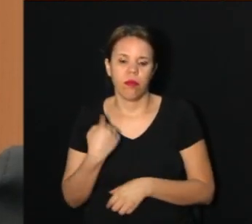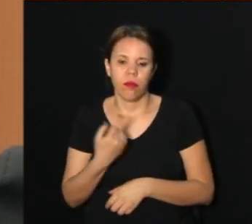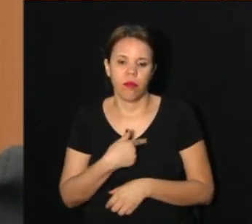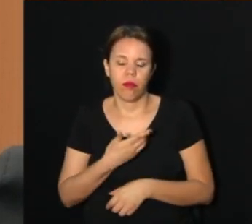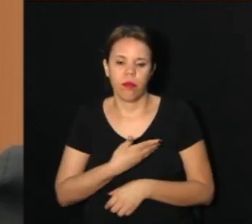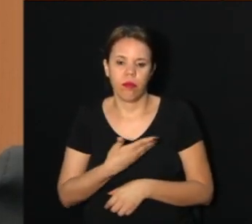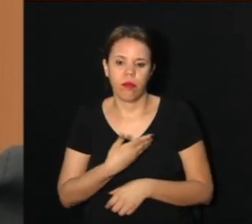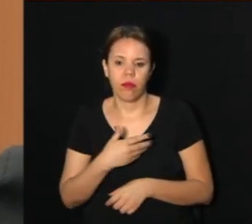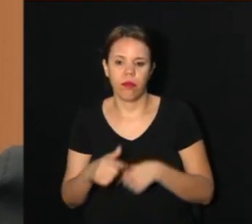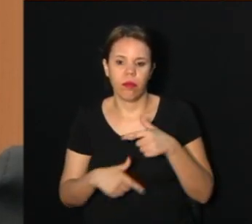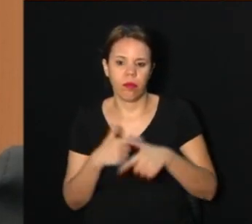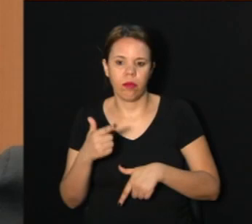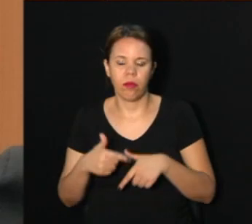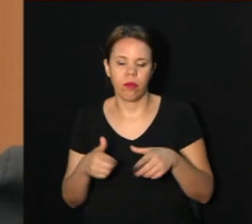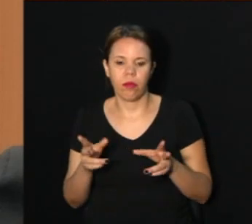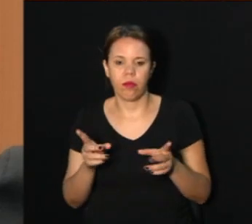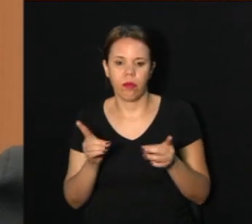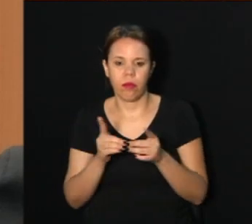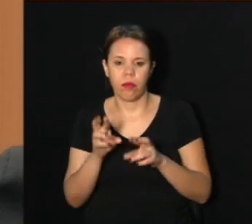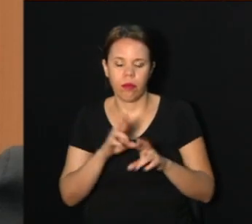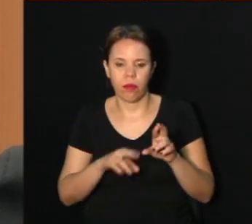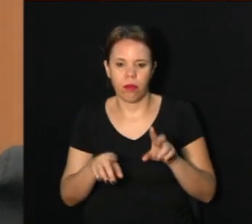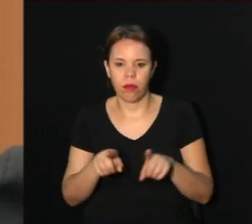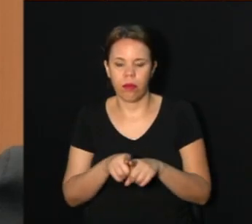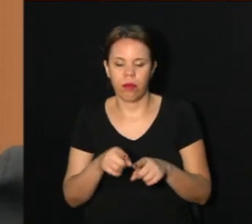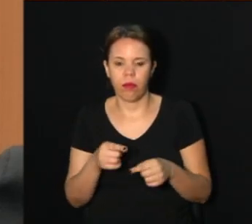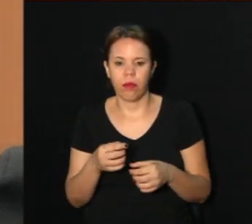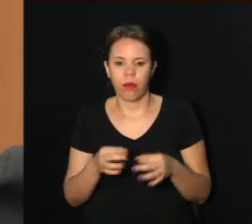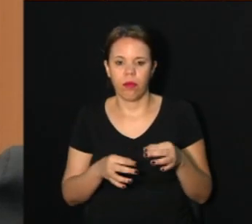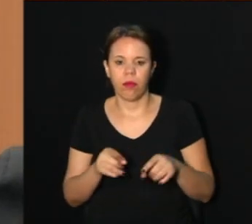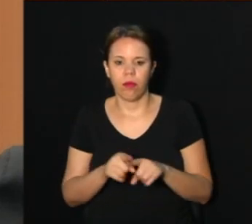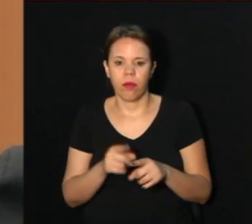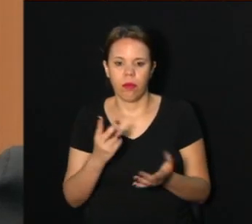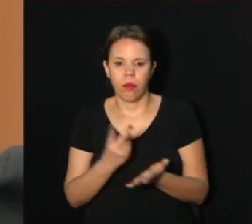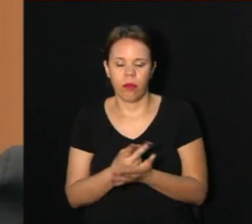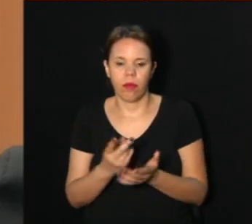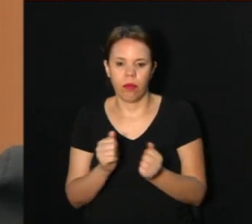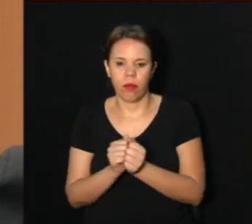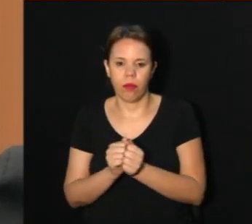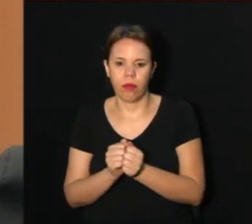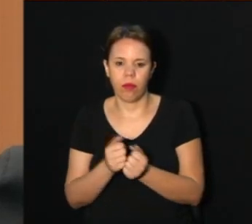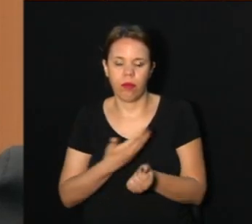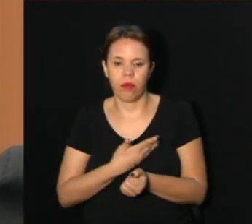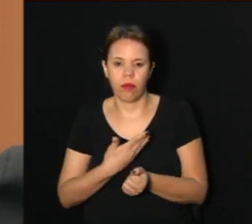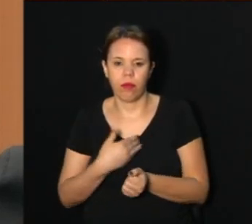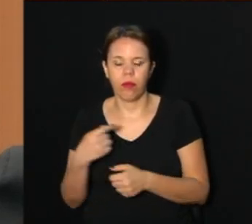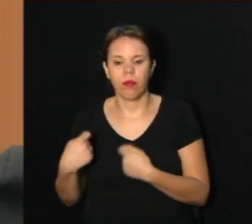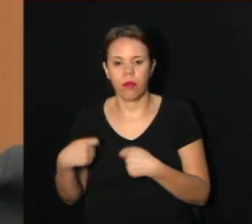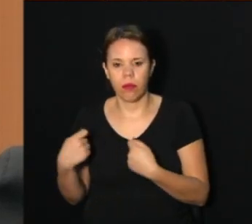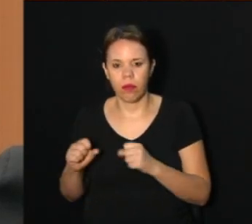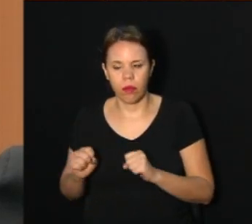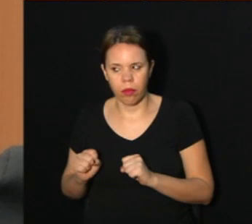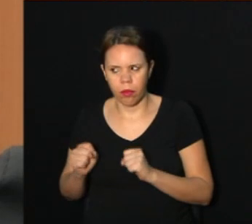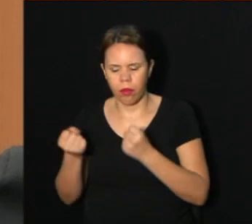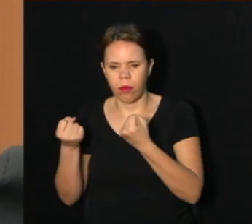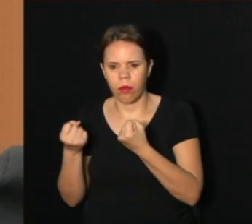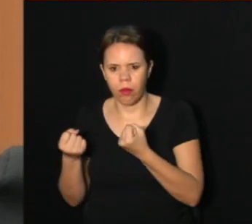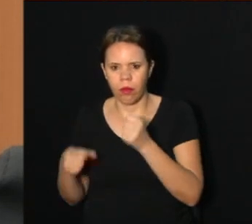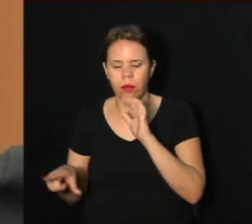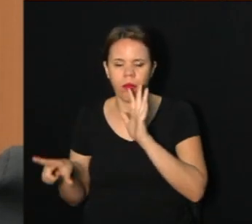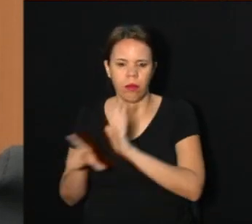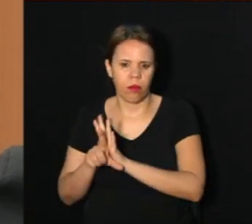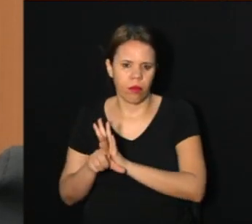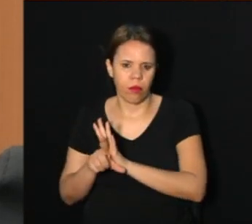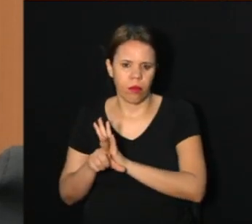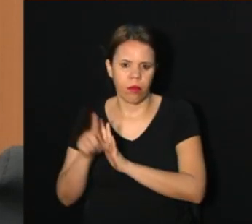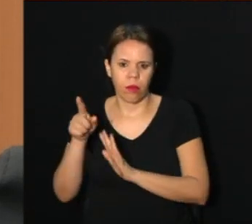colegas que atuam na consultoria estejam, como a gente brinca, na mesa do lado do colega que eventualmente precise defender a legalidade